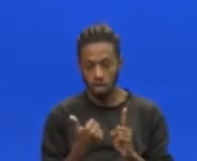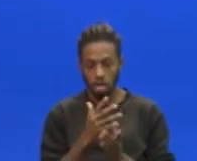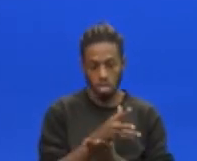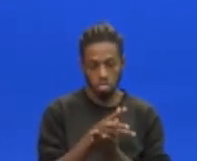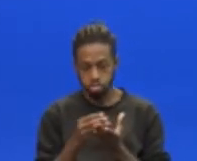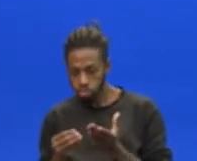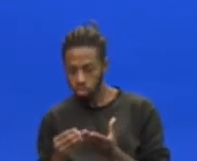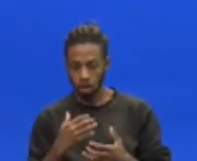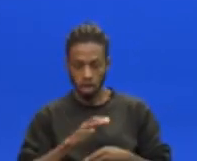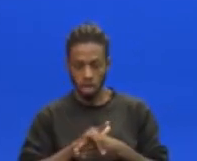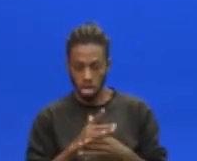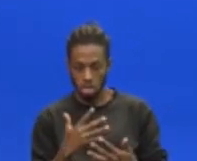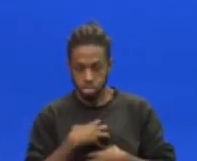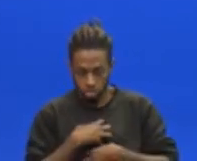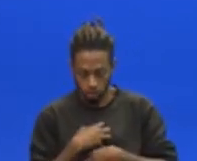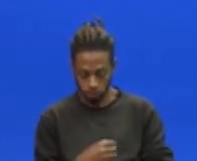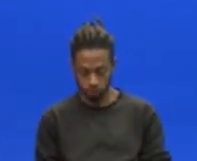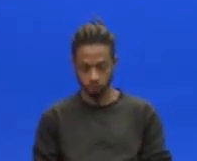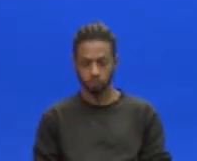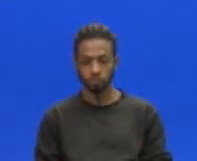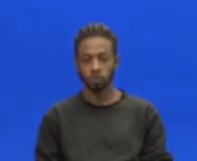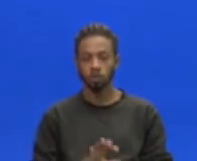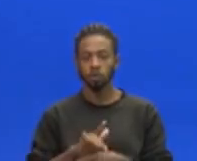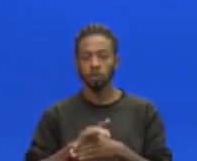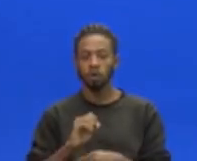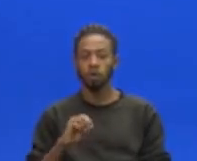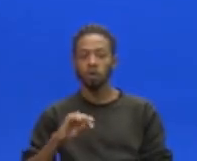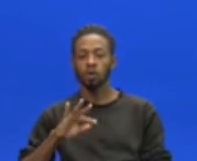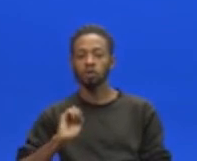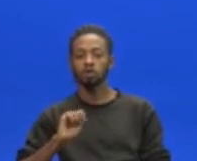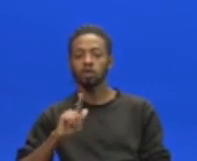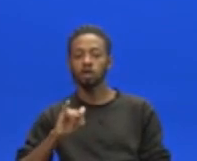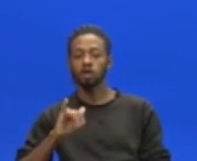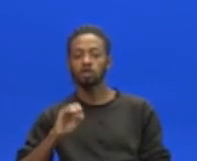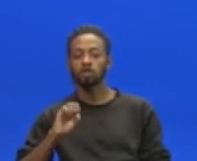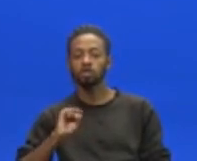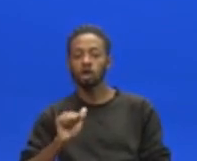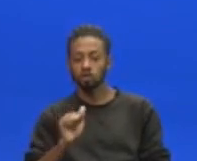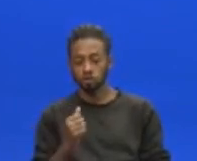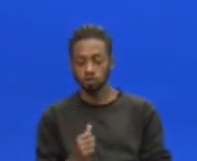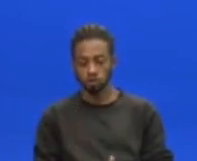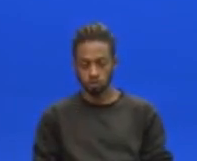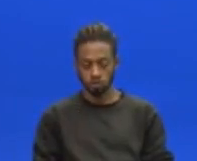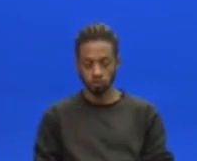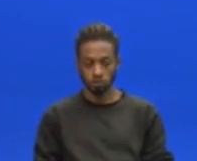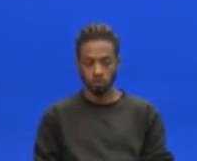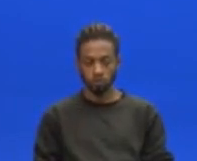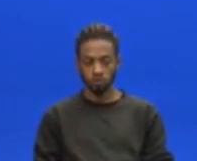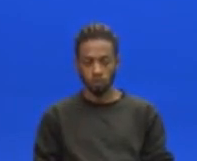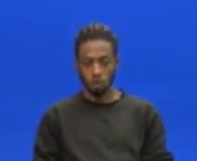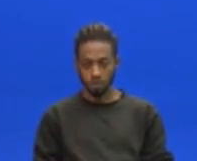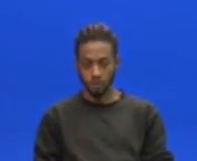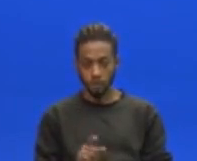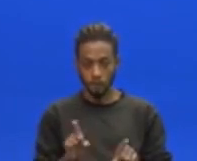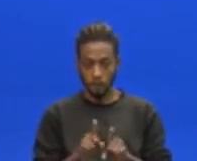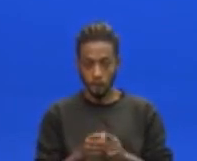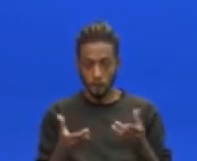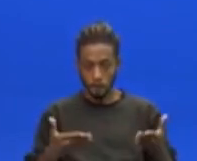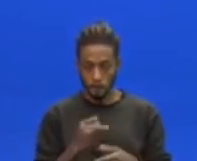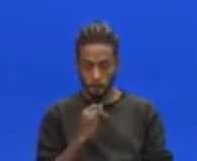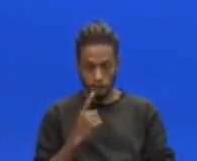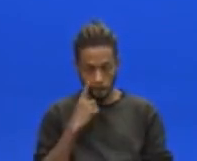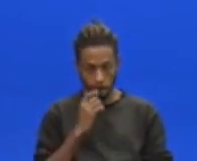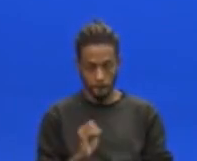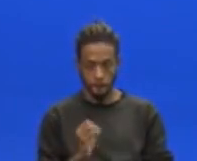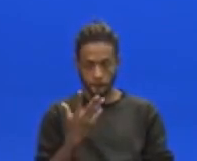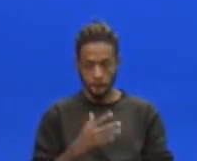principalmente chamadas de doenças contagiosas, das doenças infecciosas. Bom, ainda hoje, o